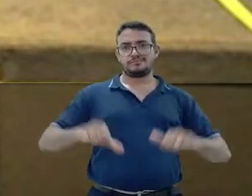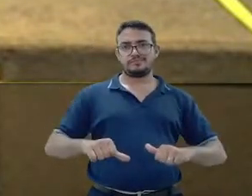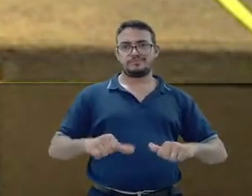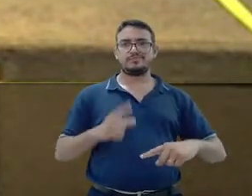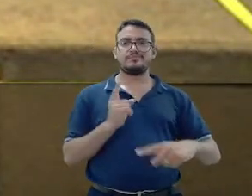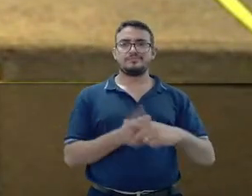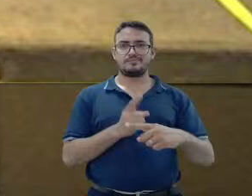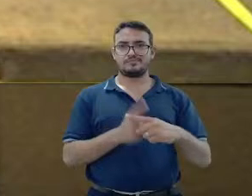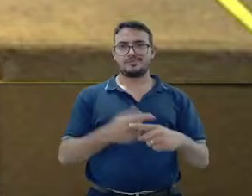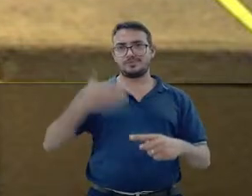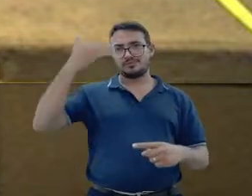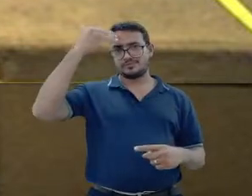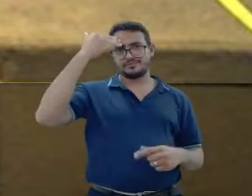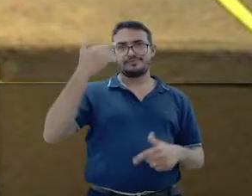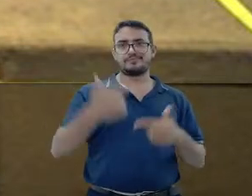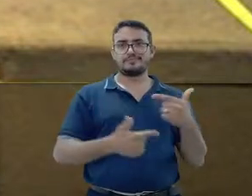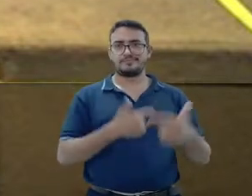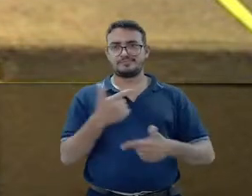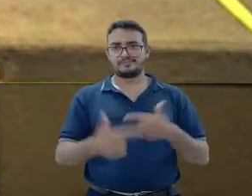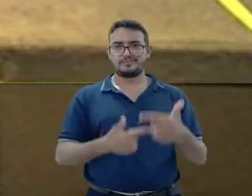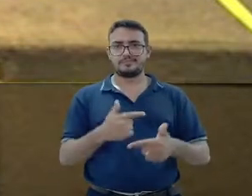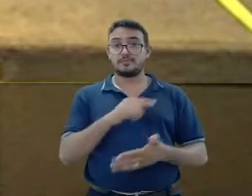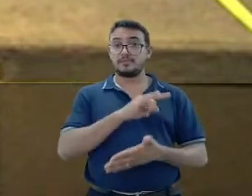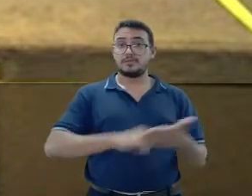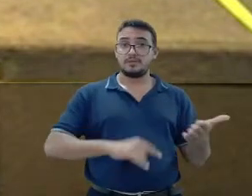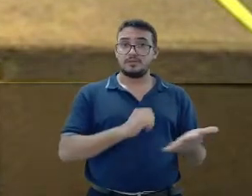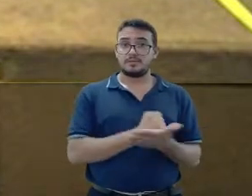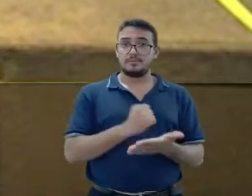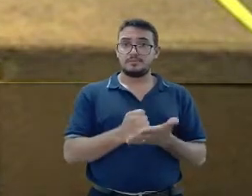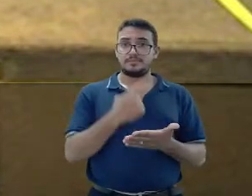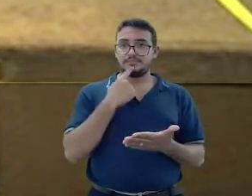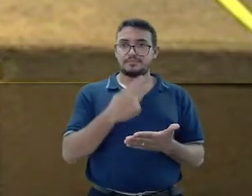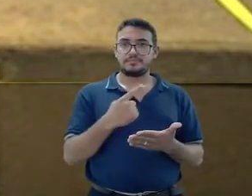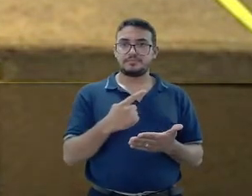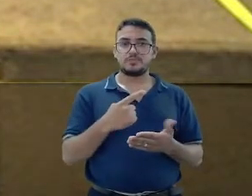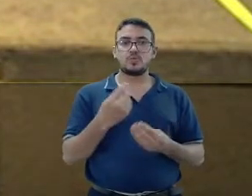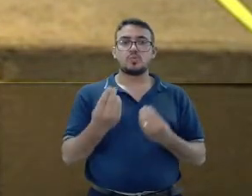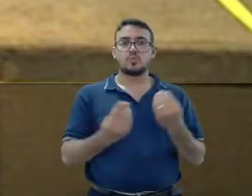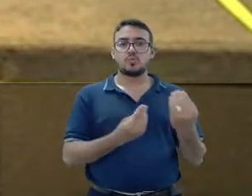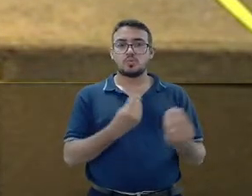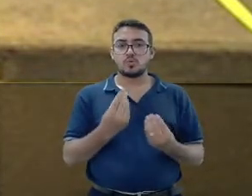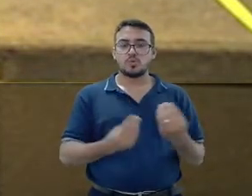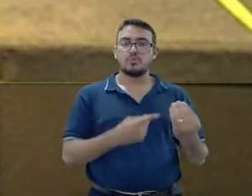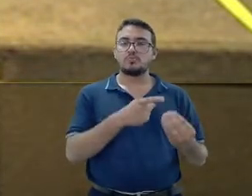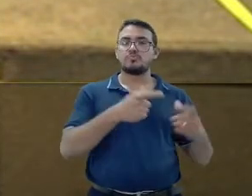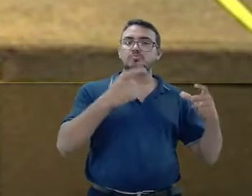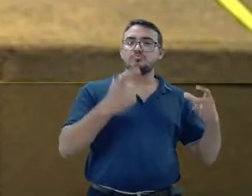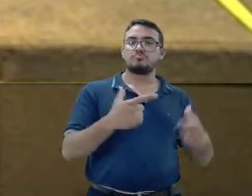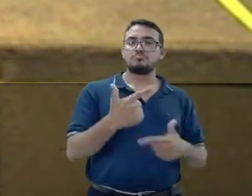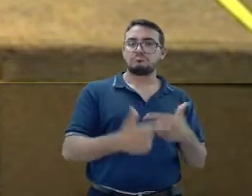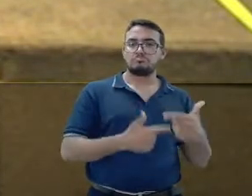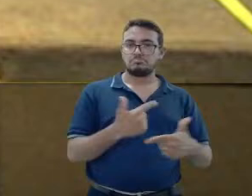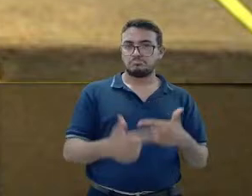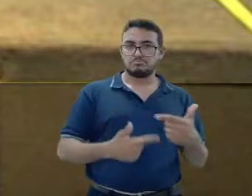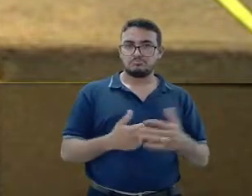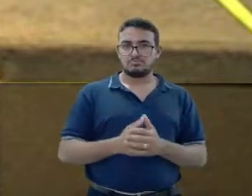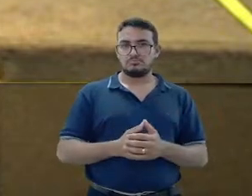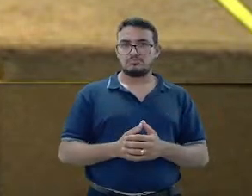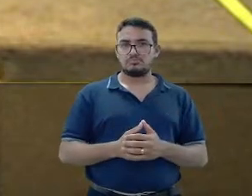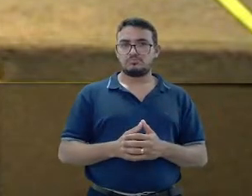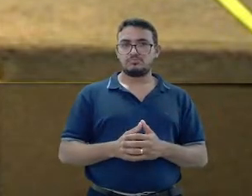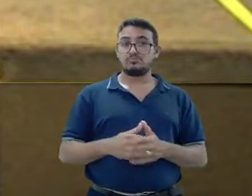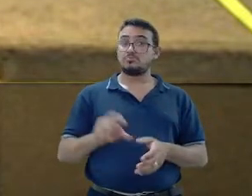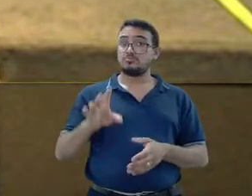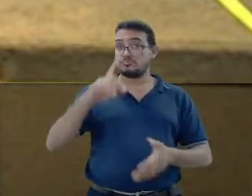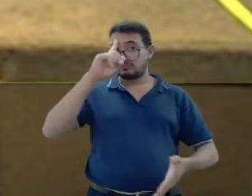não considerou as condições do trabalho no local de trabalho e também se baseou apenas nos exames já existentes que